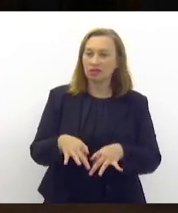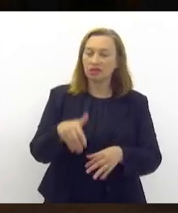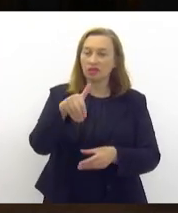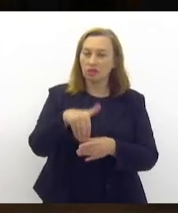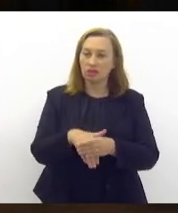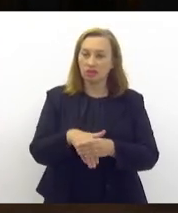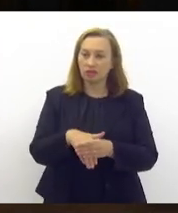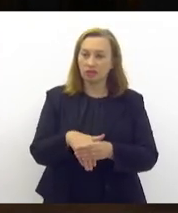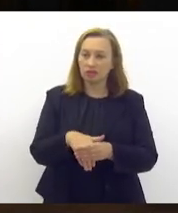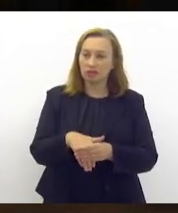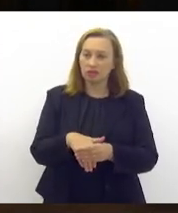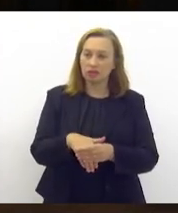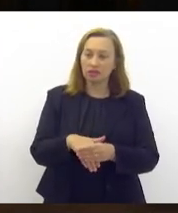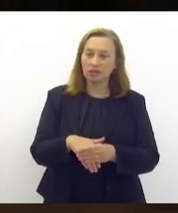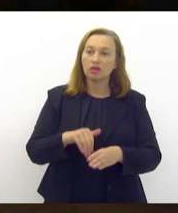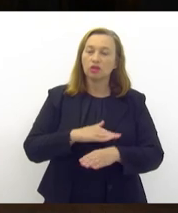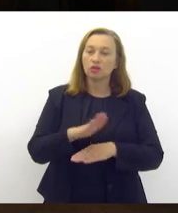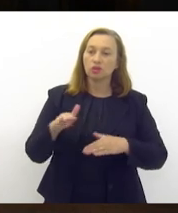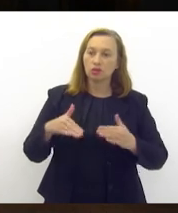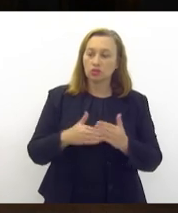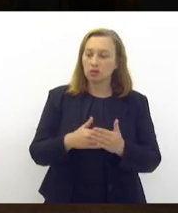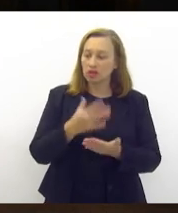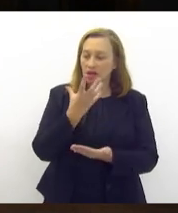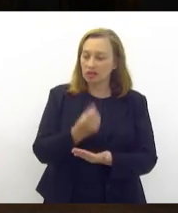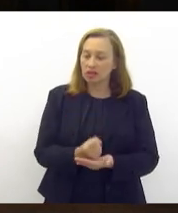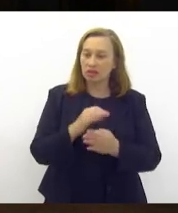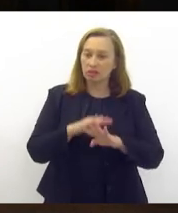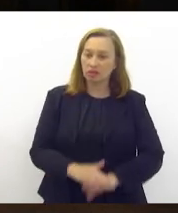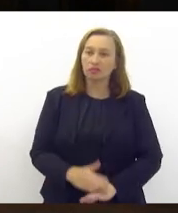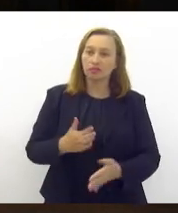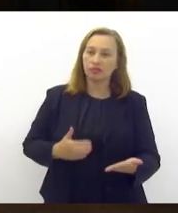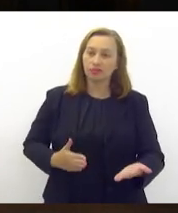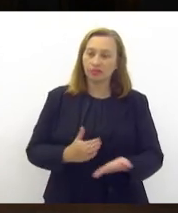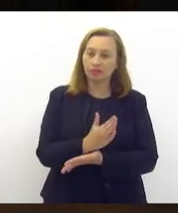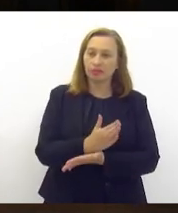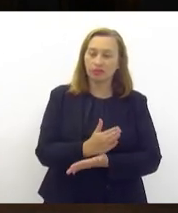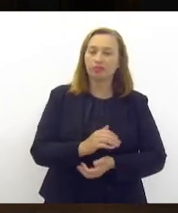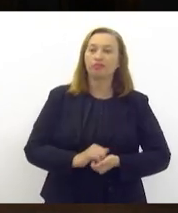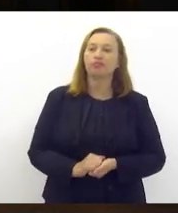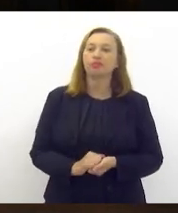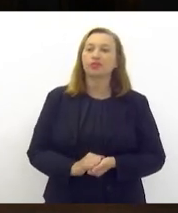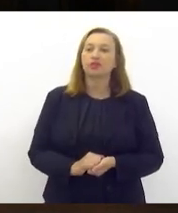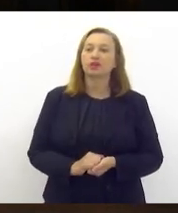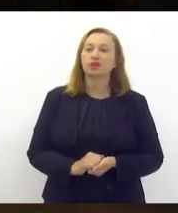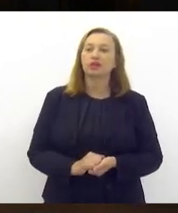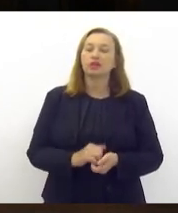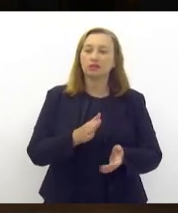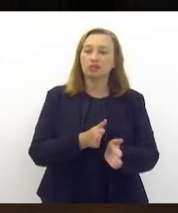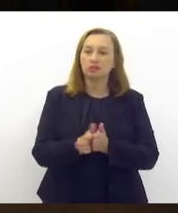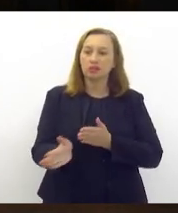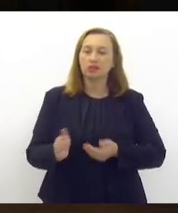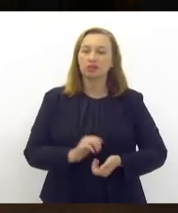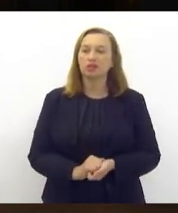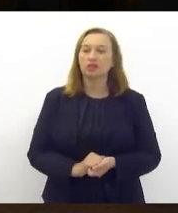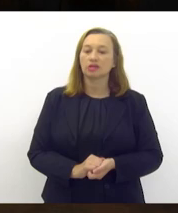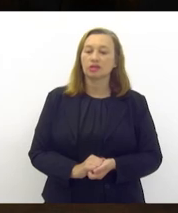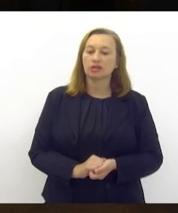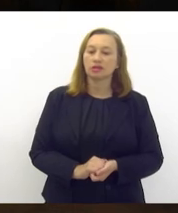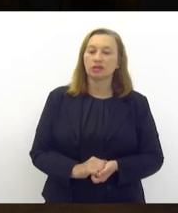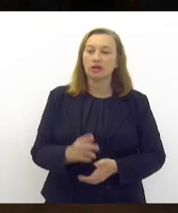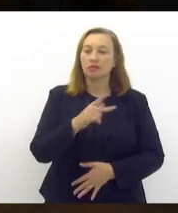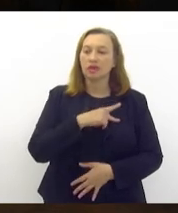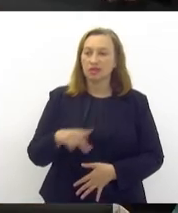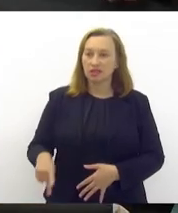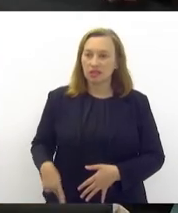encerrada a discussão. Em votação, senhores que aprovam, permaneçam como estão. Aprovado, vai a promulgação.